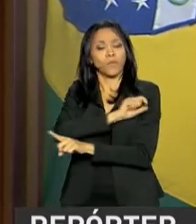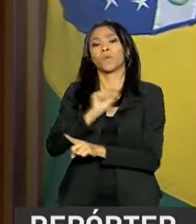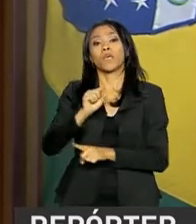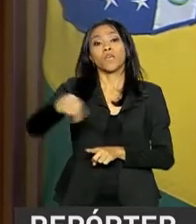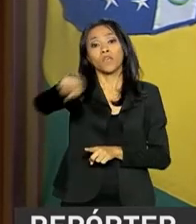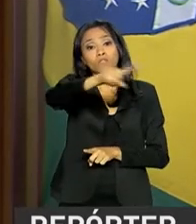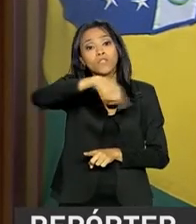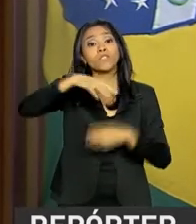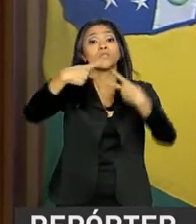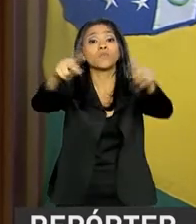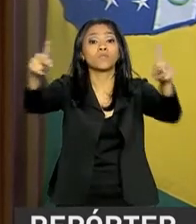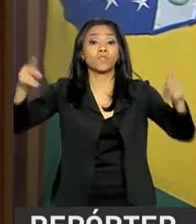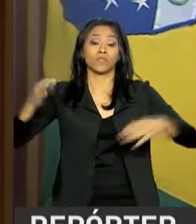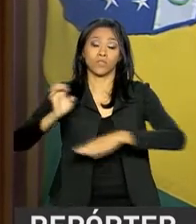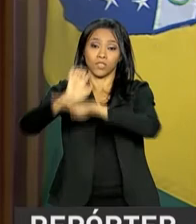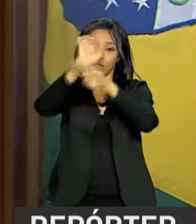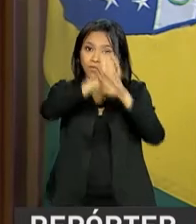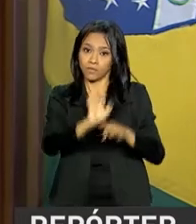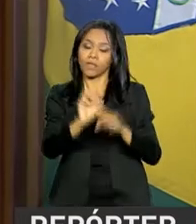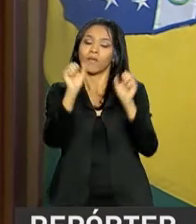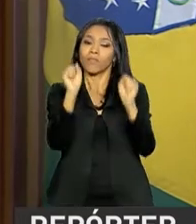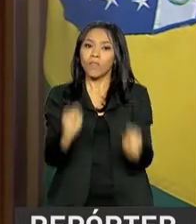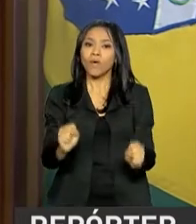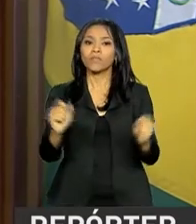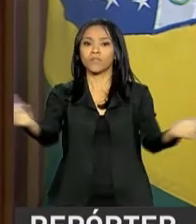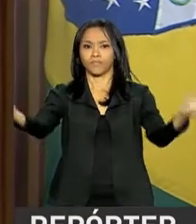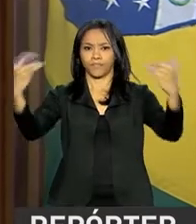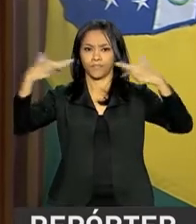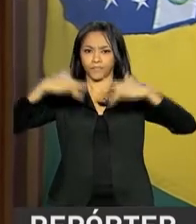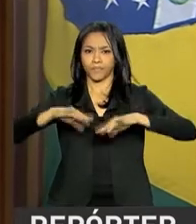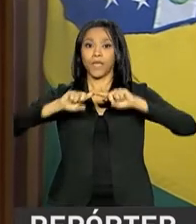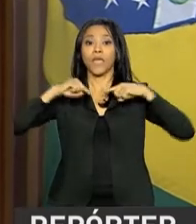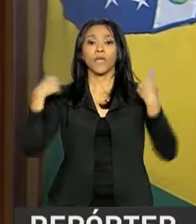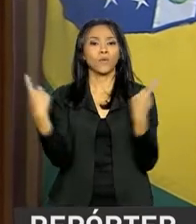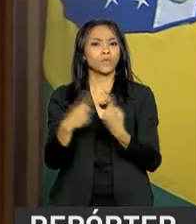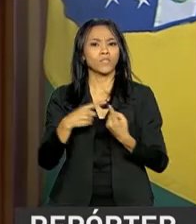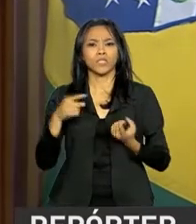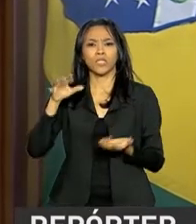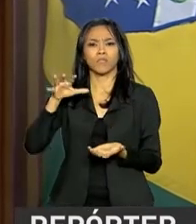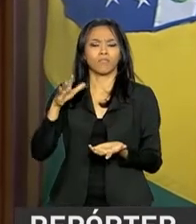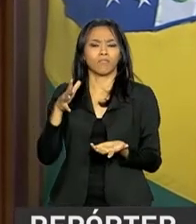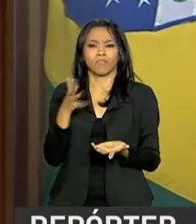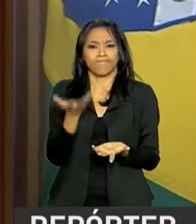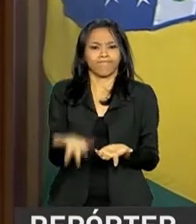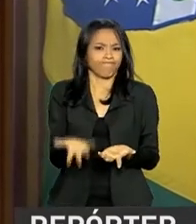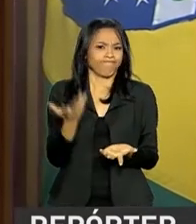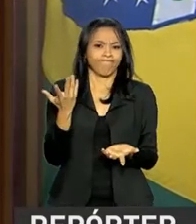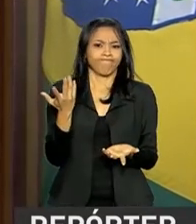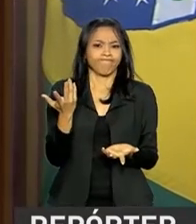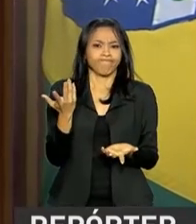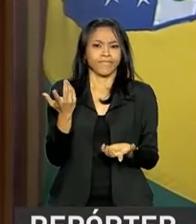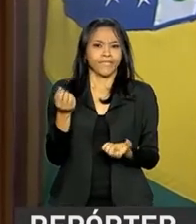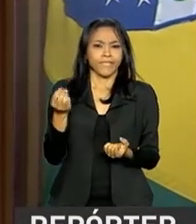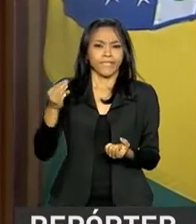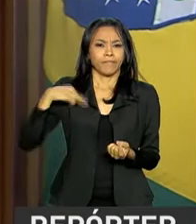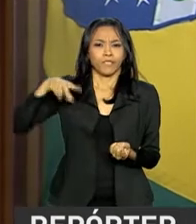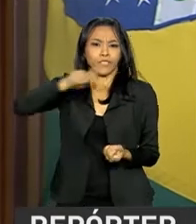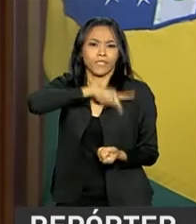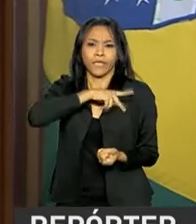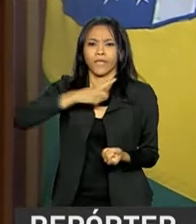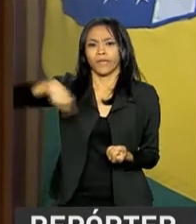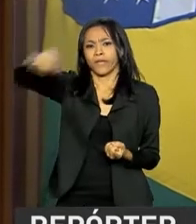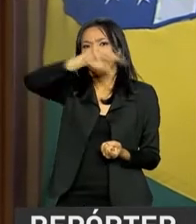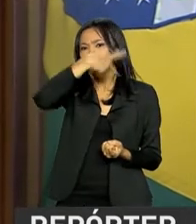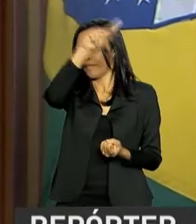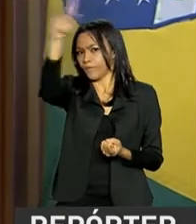nos respectivos estados possam reunir as entidades todas a partir do ministério público local